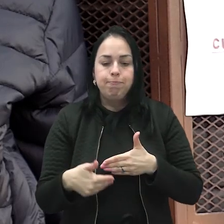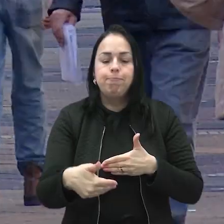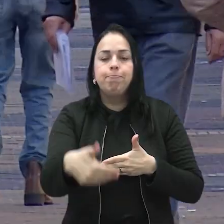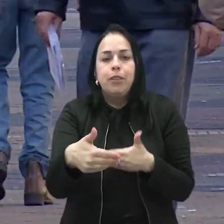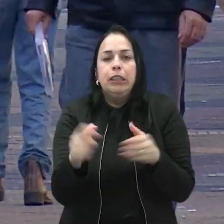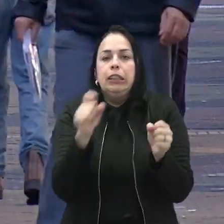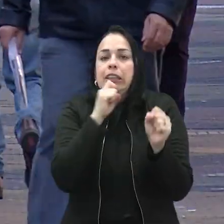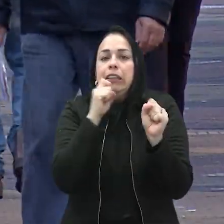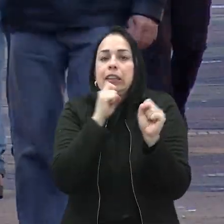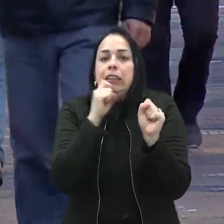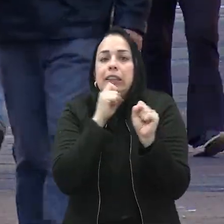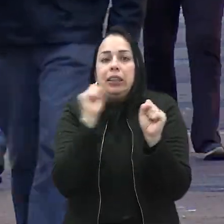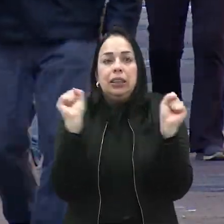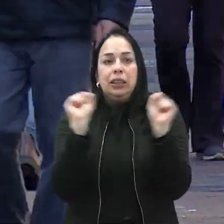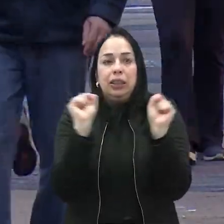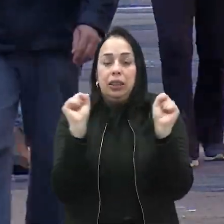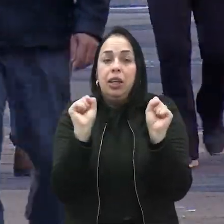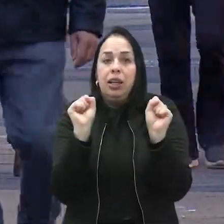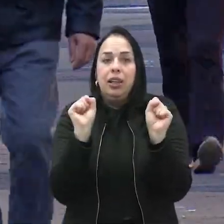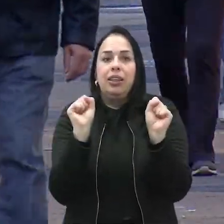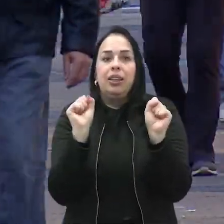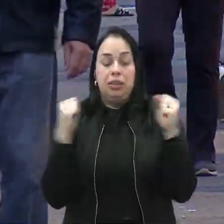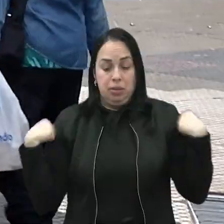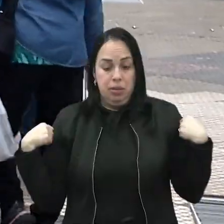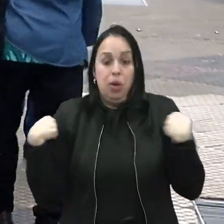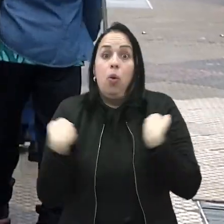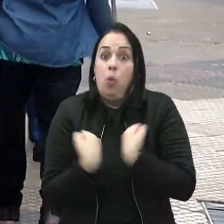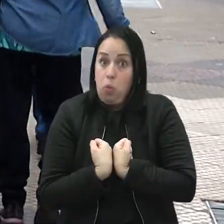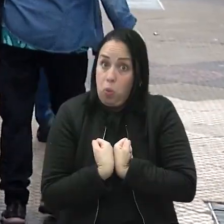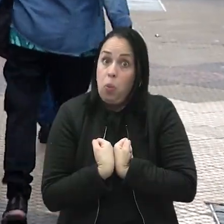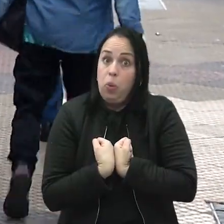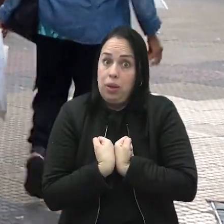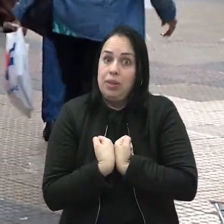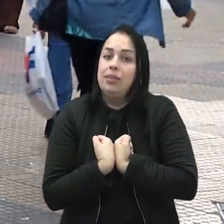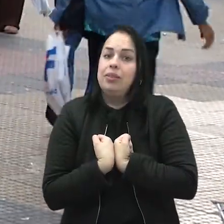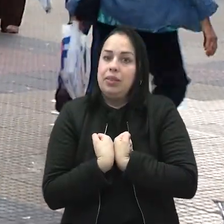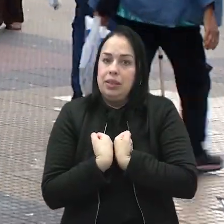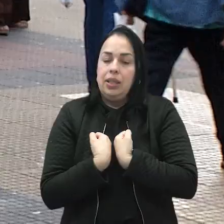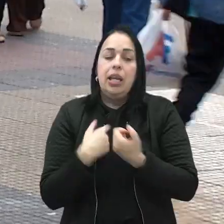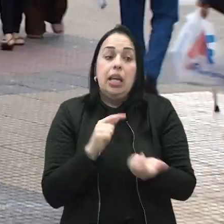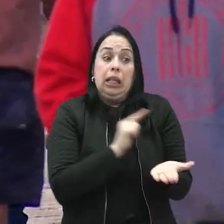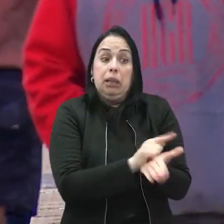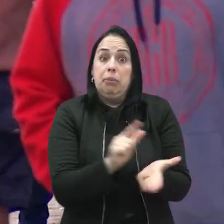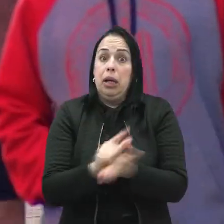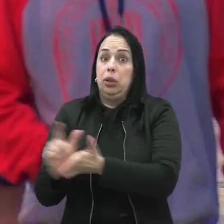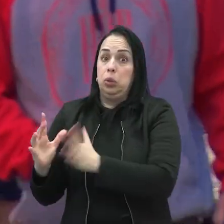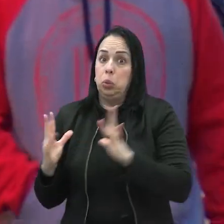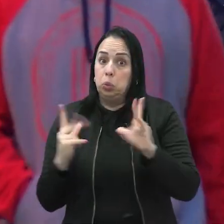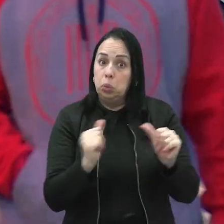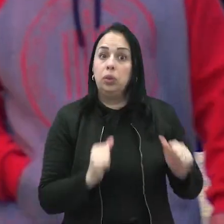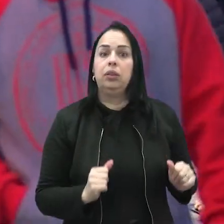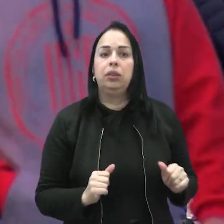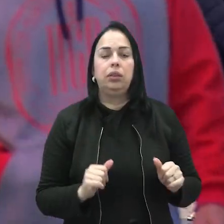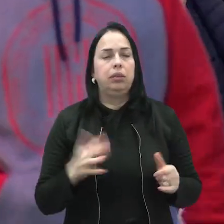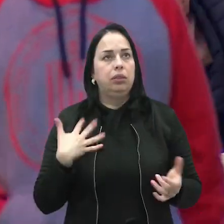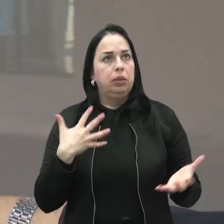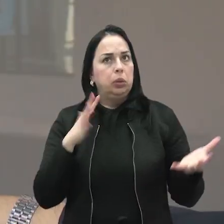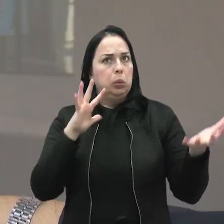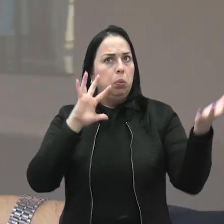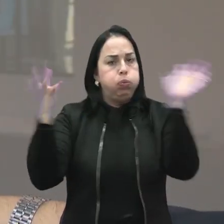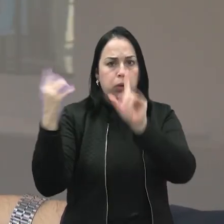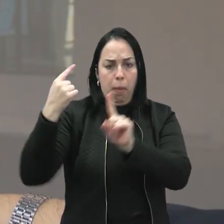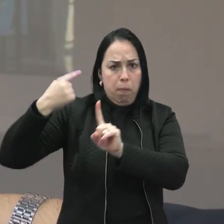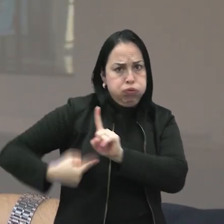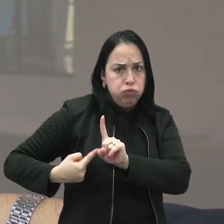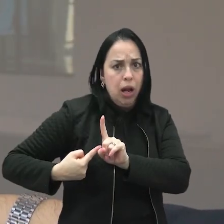adaptar. Para enfrentar a estação mais gelada, previna-se, agasalhe-se e mantenha tudo limpo. Ficar